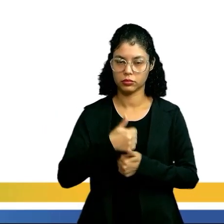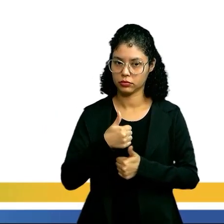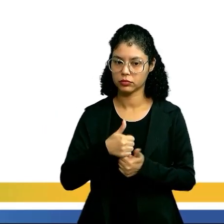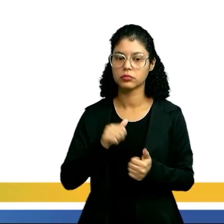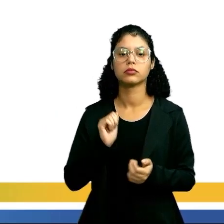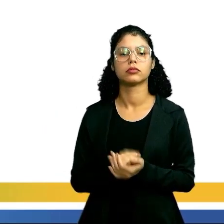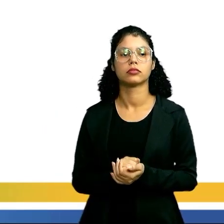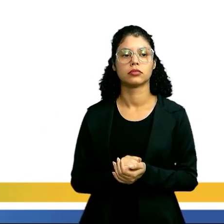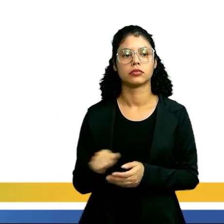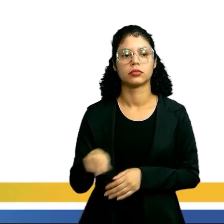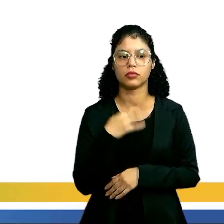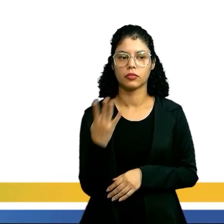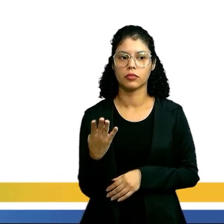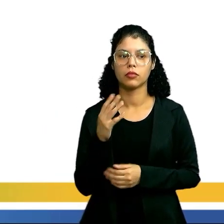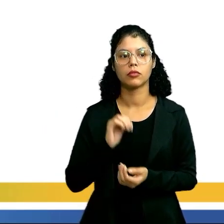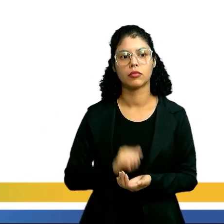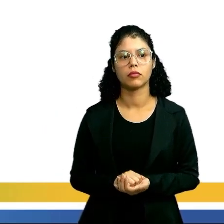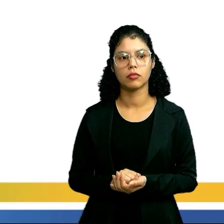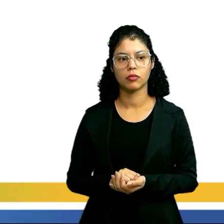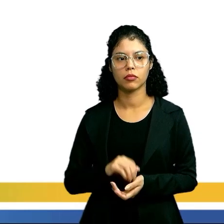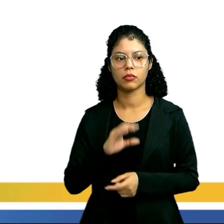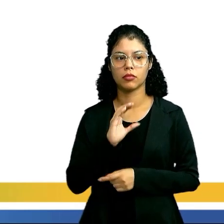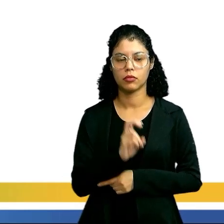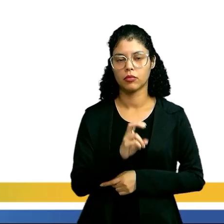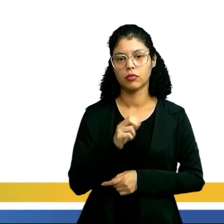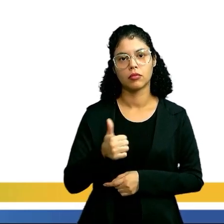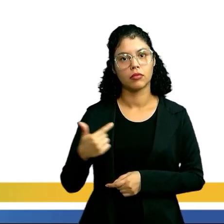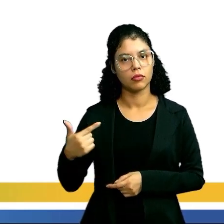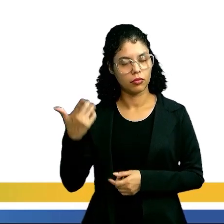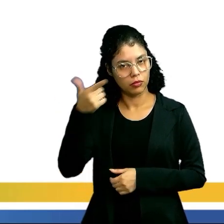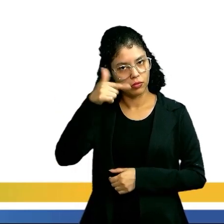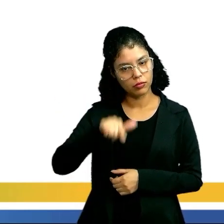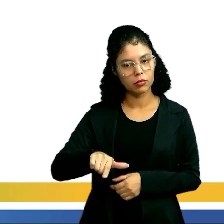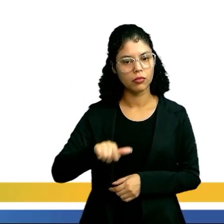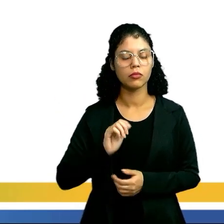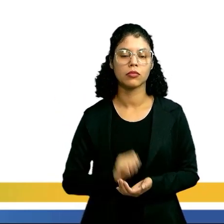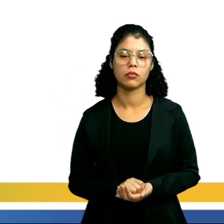T, a quantidade, eu vou substituir por 512. E